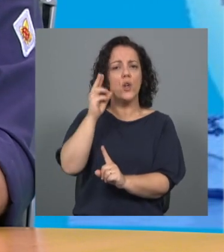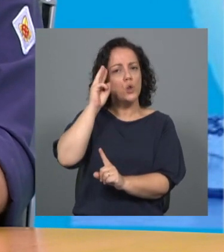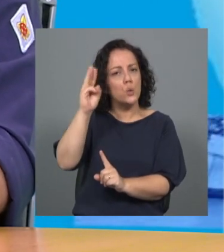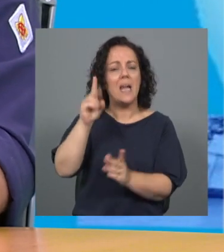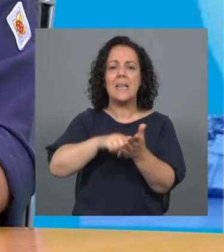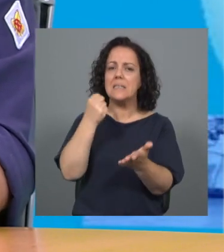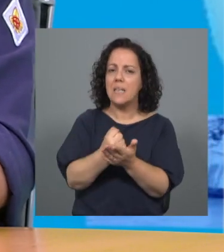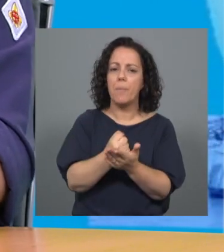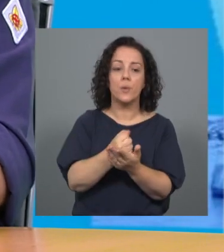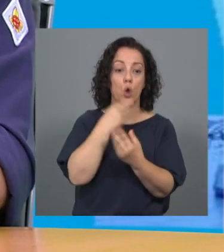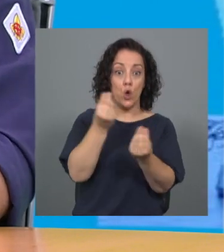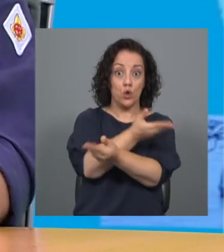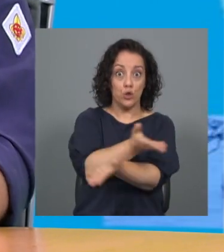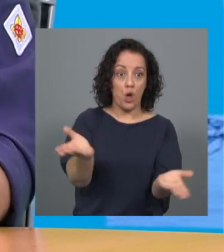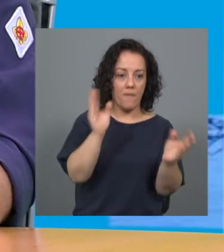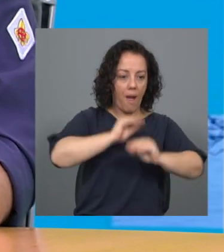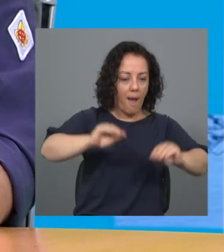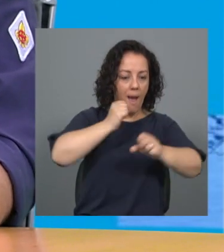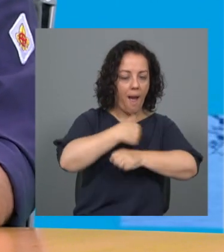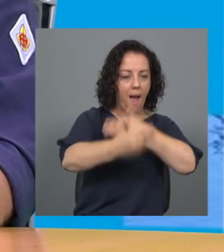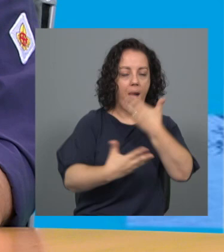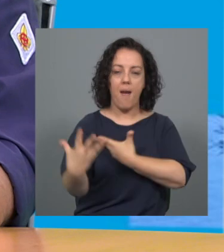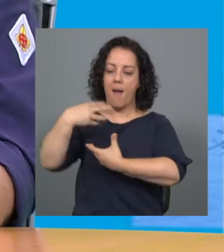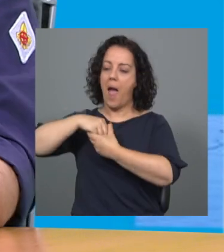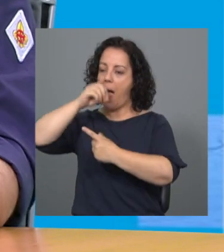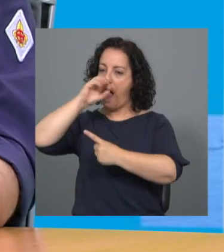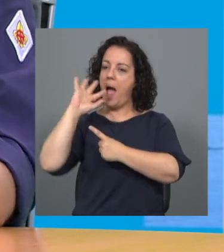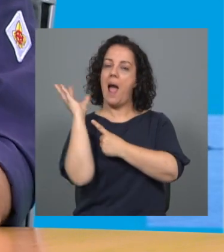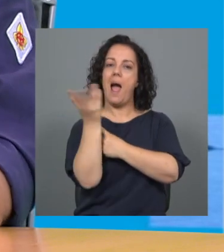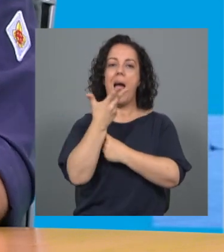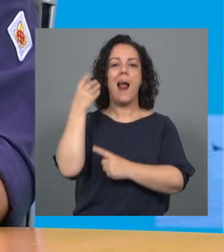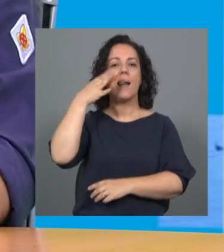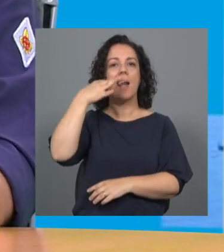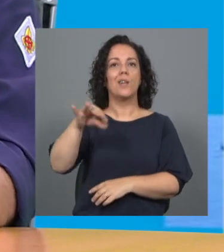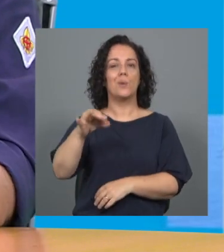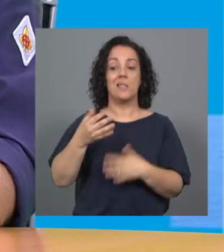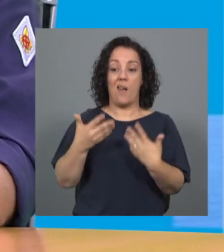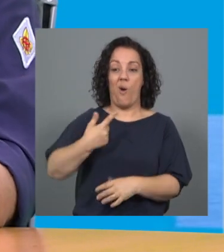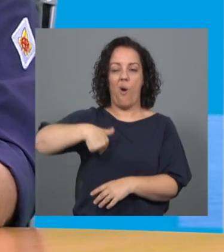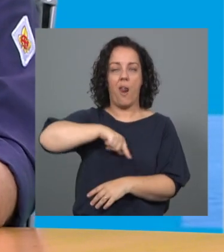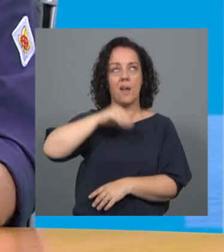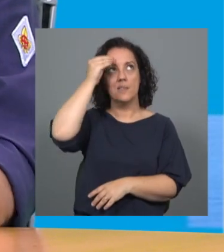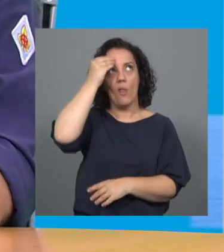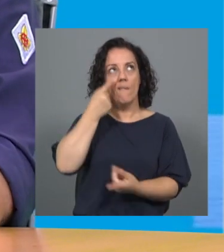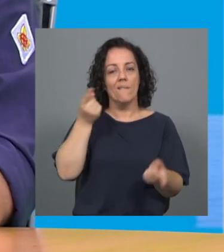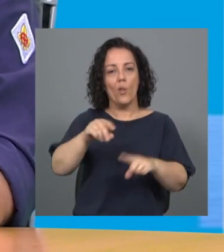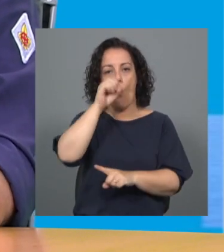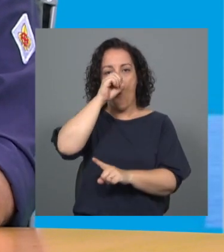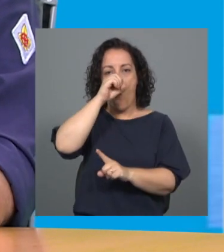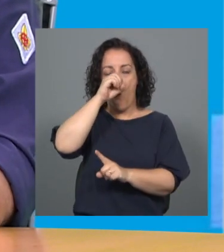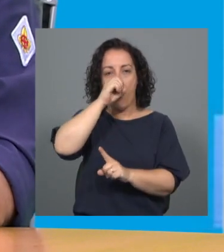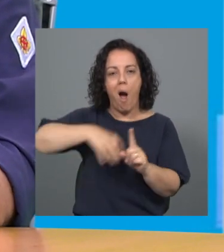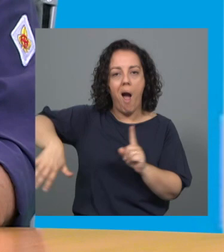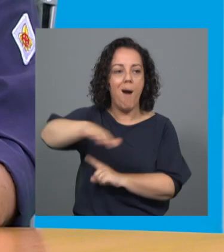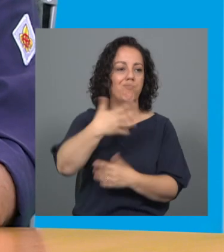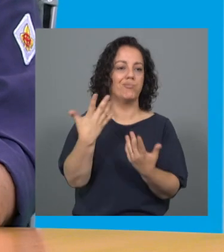que trabalhamos com os nossos jovens. E é na natureza que nos sentimos bem. E é esta saudade que temos agora nos tempos que vivemos, voltar ao campo, voltar à natureza e voltar a estar